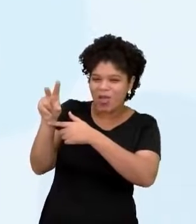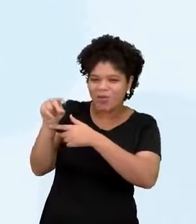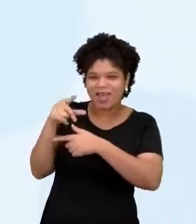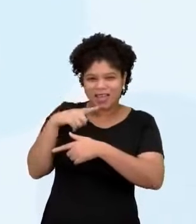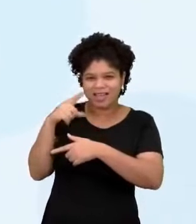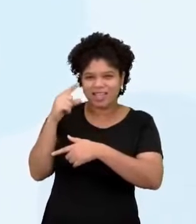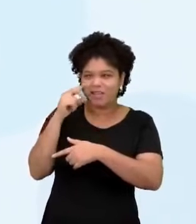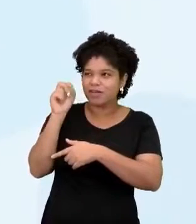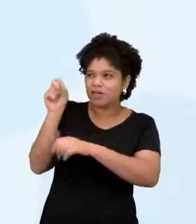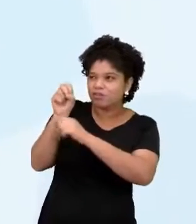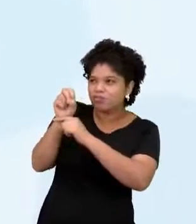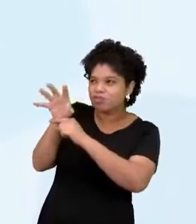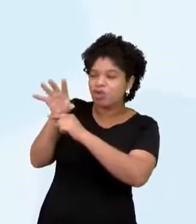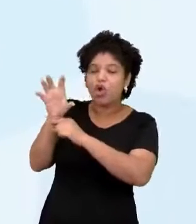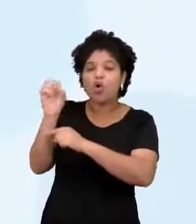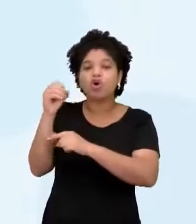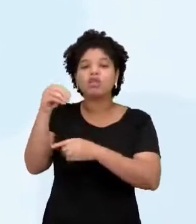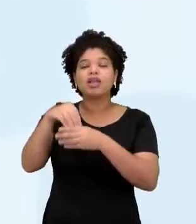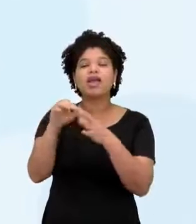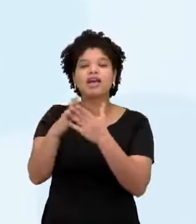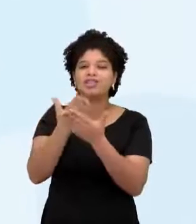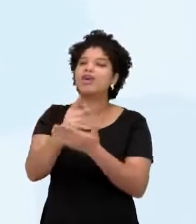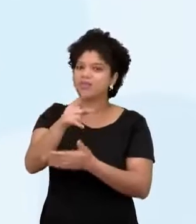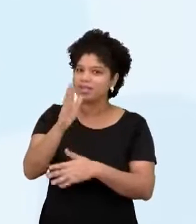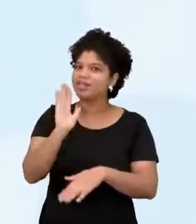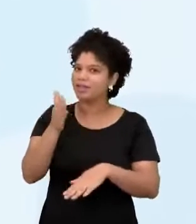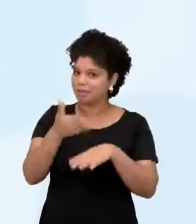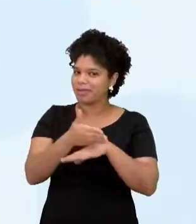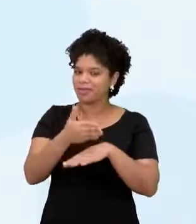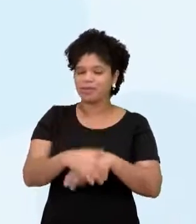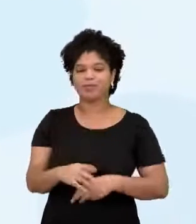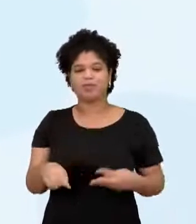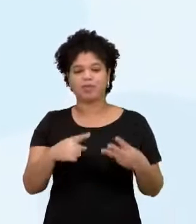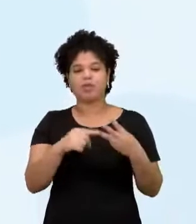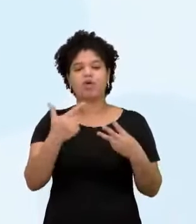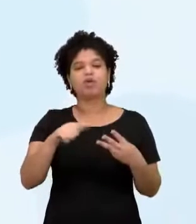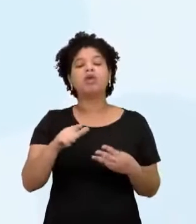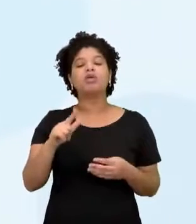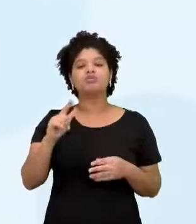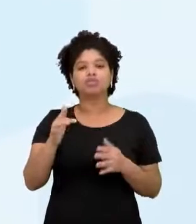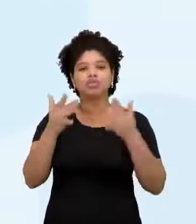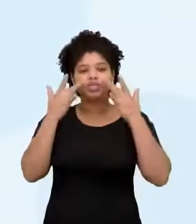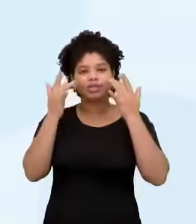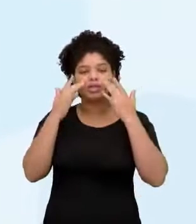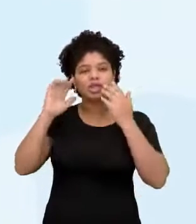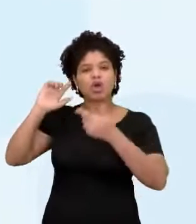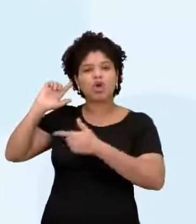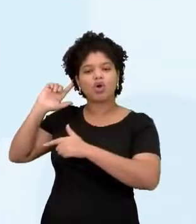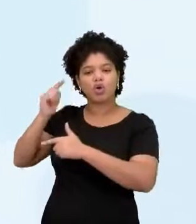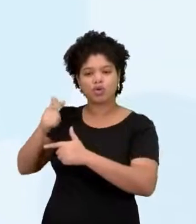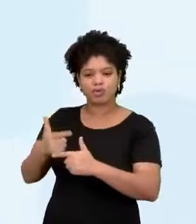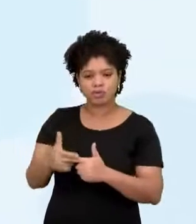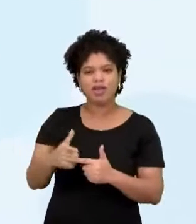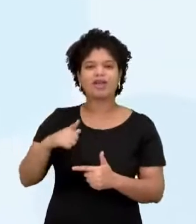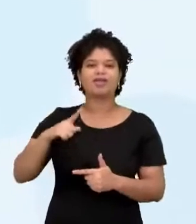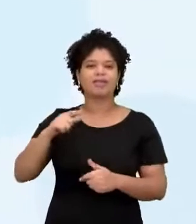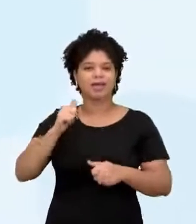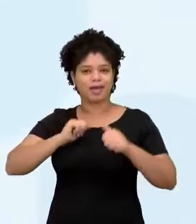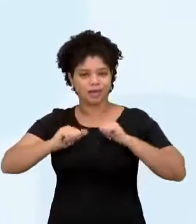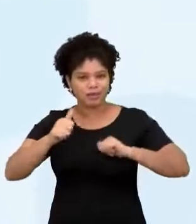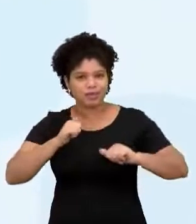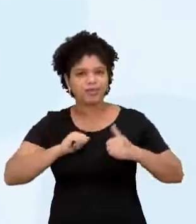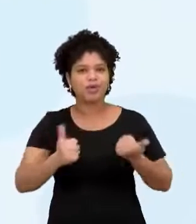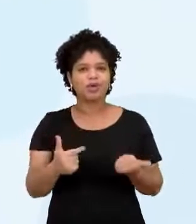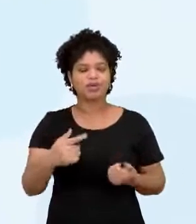tenham participado aí na escola, né? Porque é muito legal. O teatro convencional, que é aquele que nós assistimos, né? Nós temos os atores, nós temos